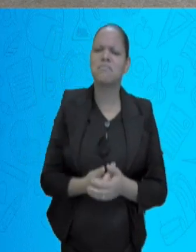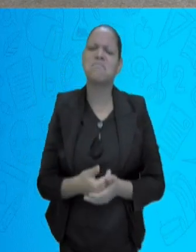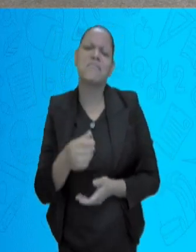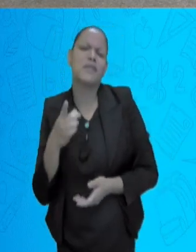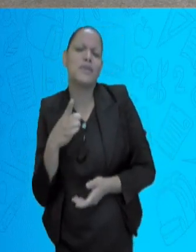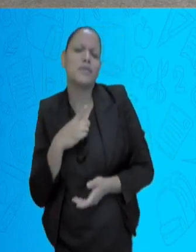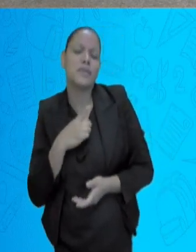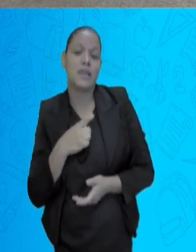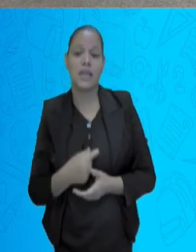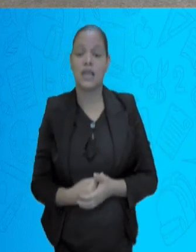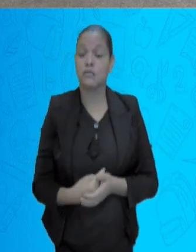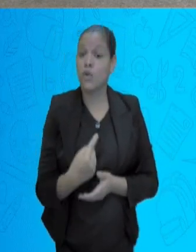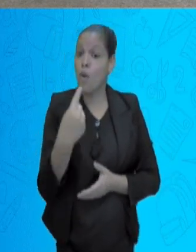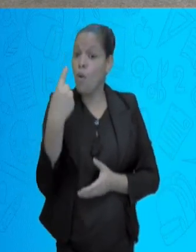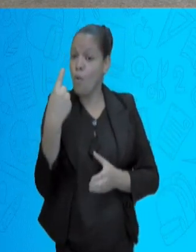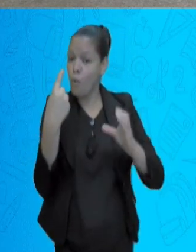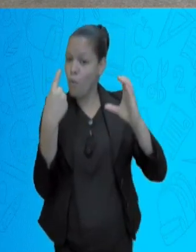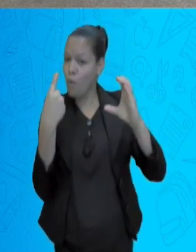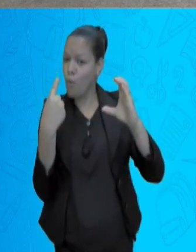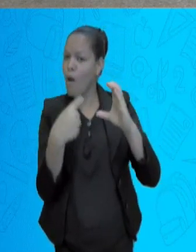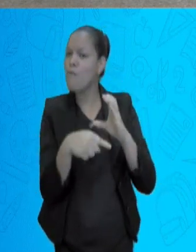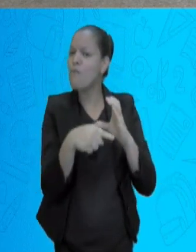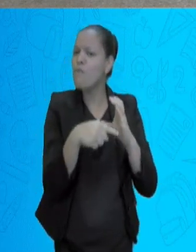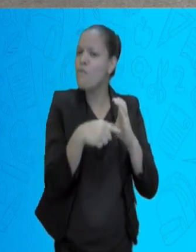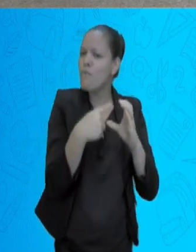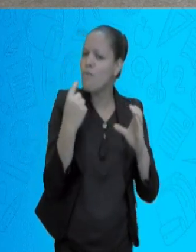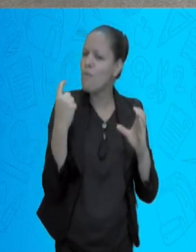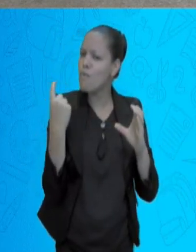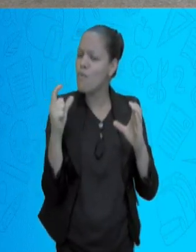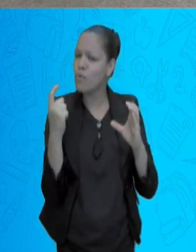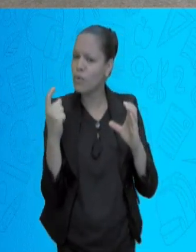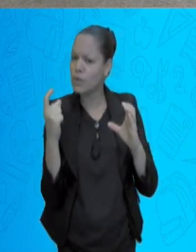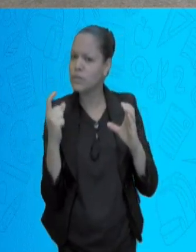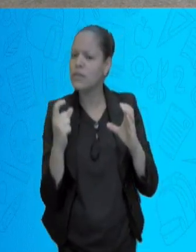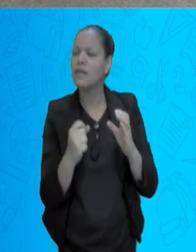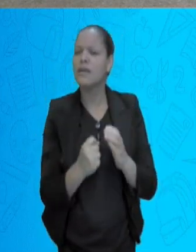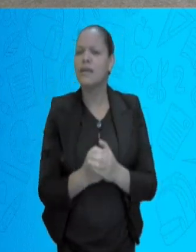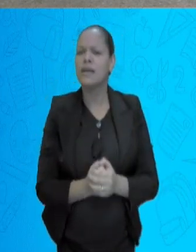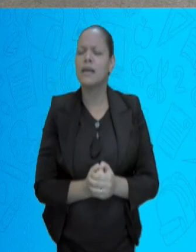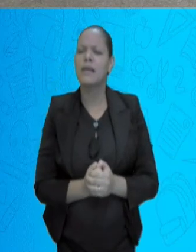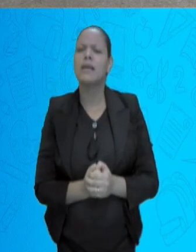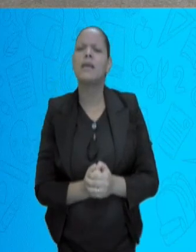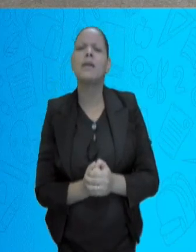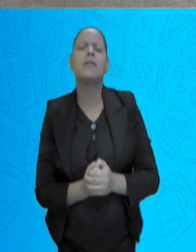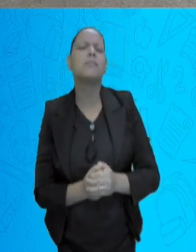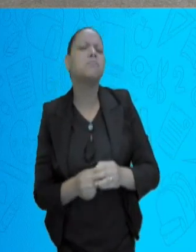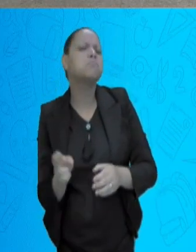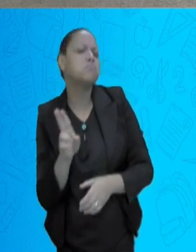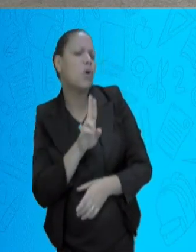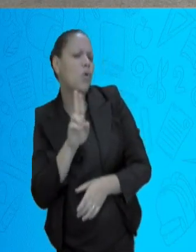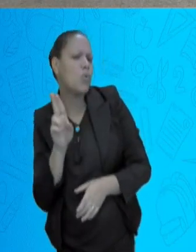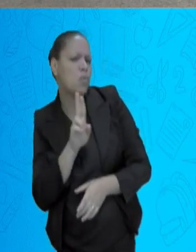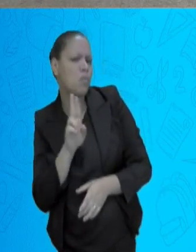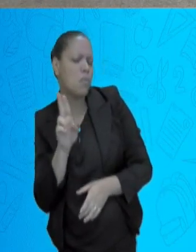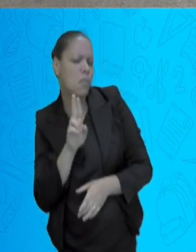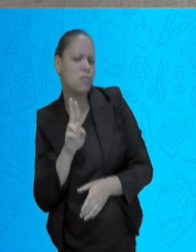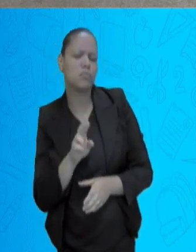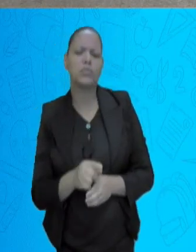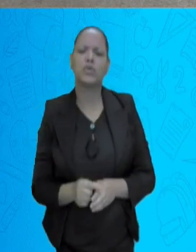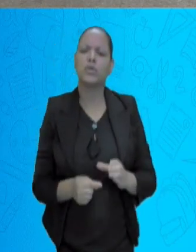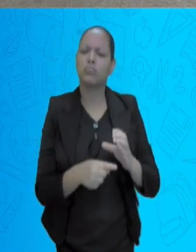temos uma única sílaba em uma palavra, nós chamamos de